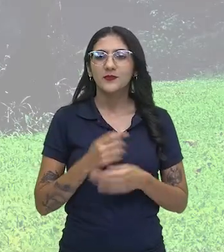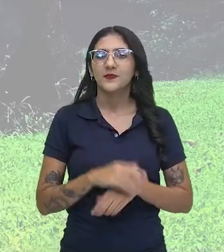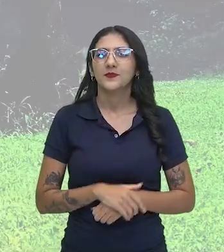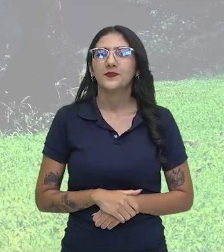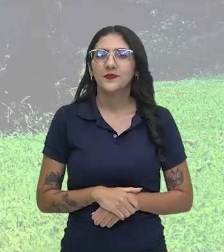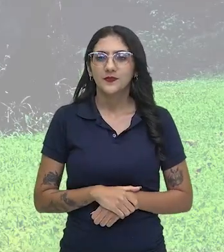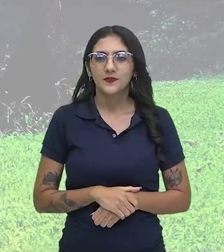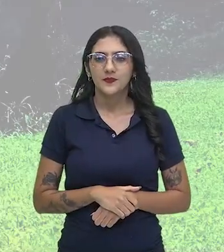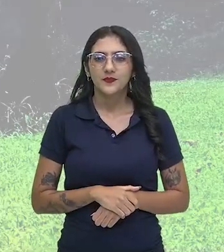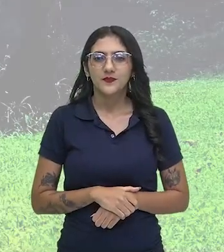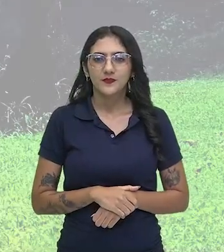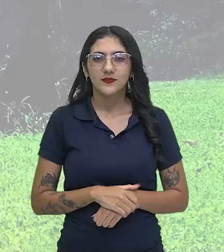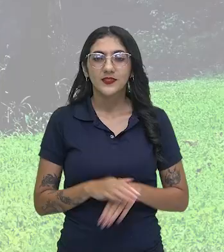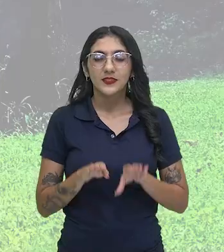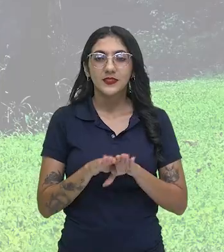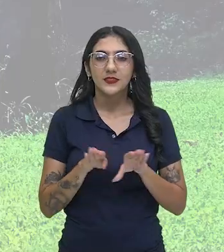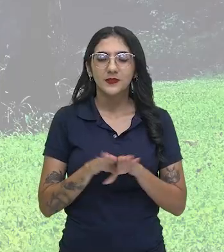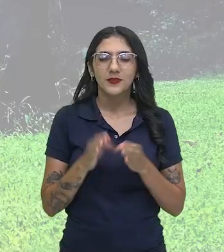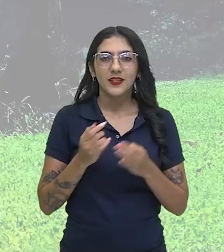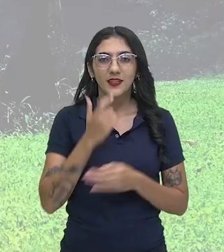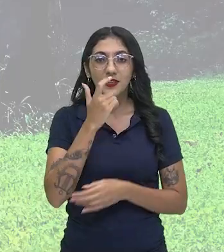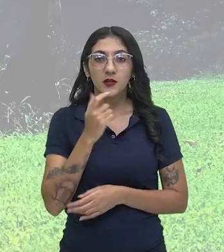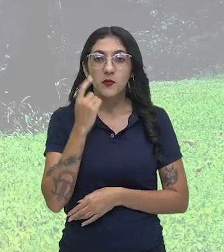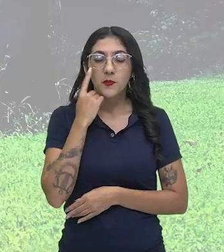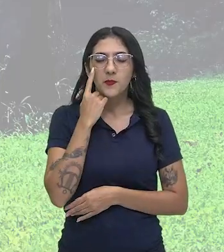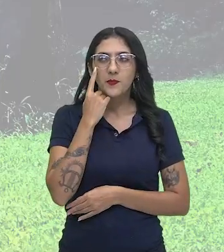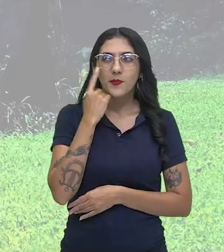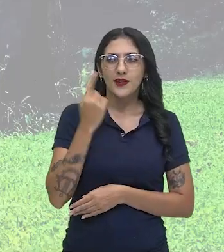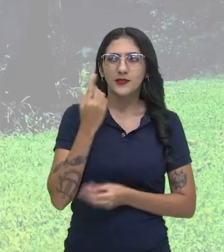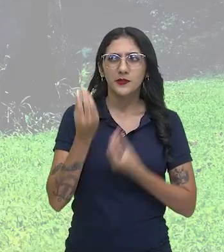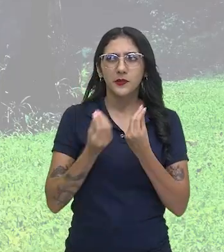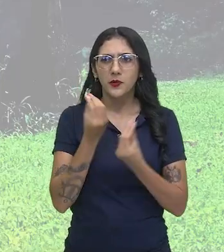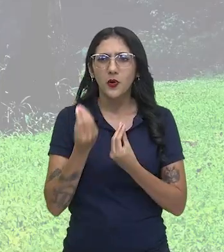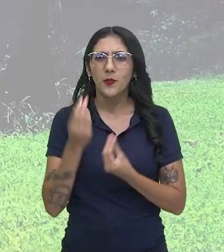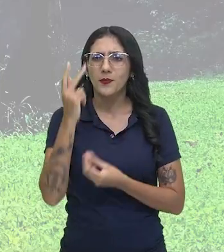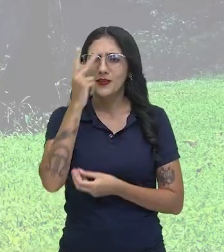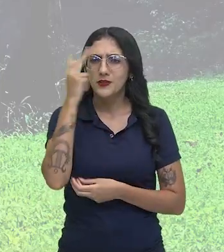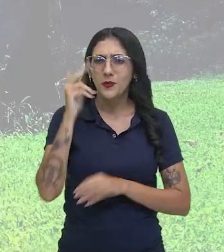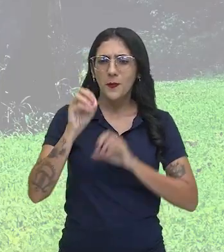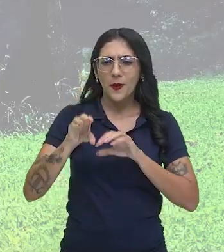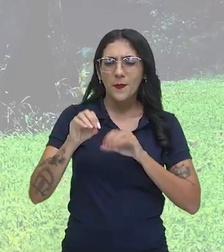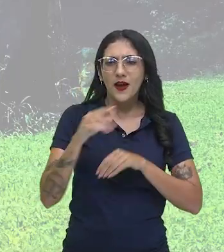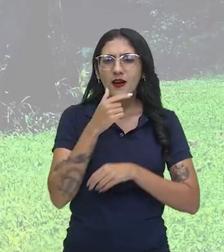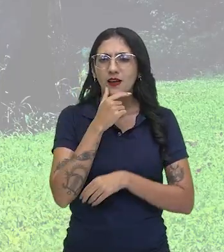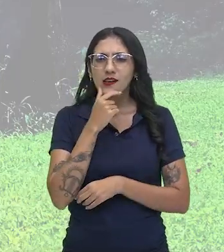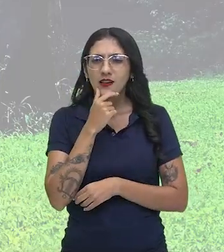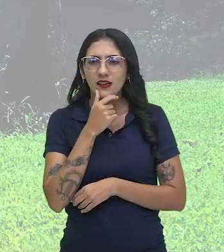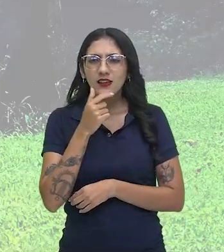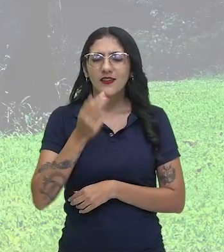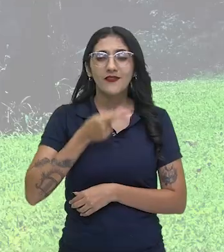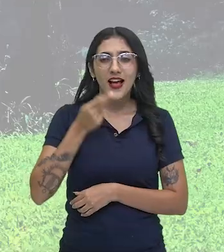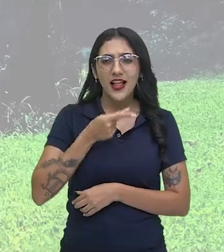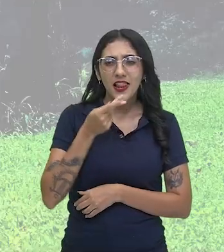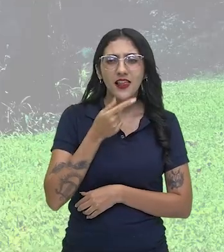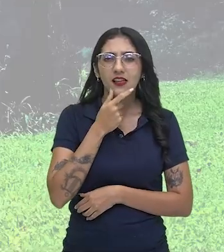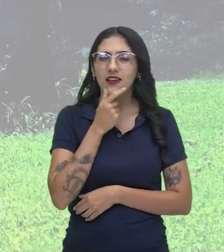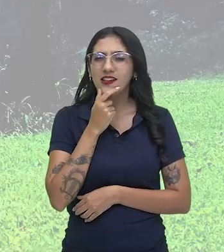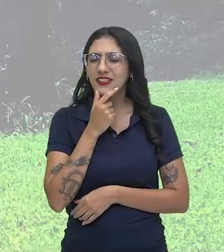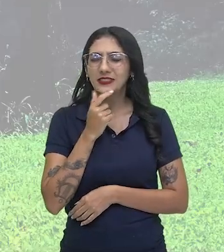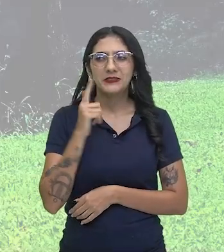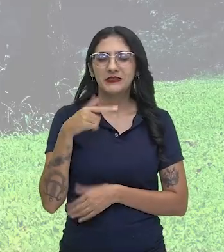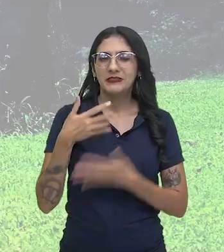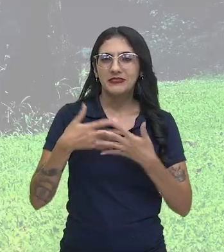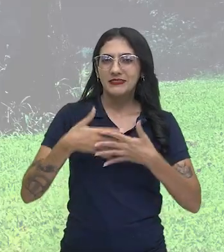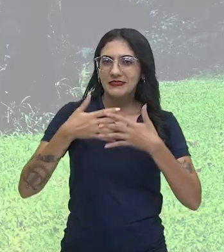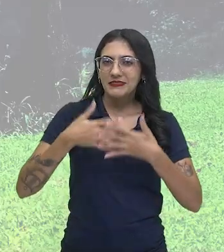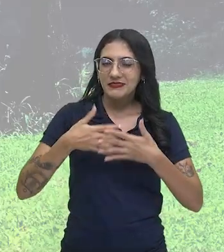pessoas conseguem ministrar aula de inglês e falar inglês? Olha aí, ó. Um documentário, hein? Já tá saindo aqui.